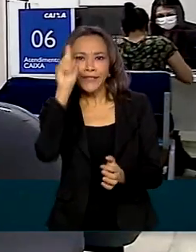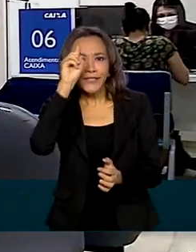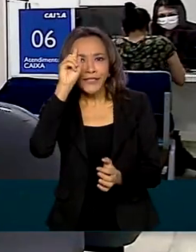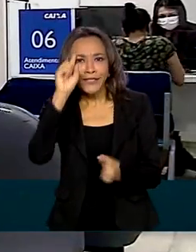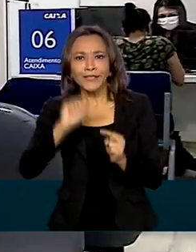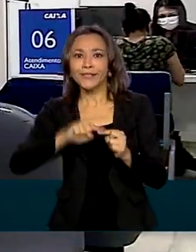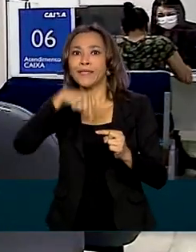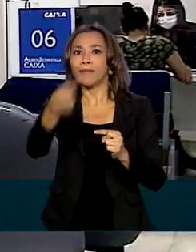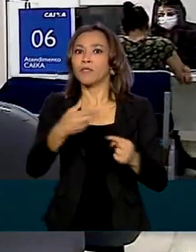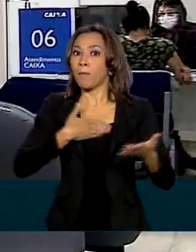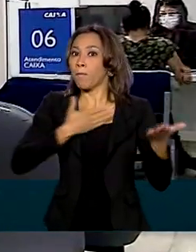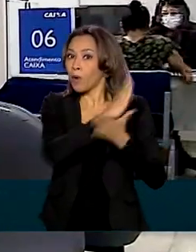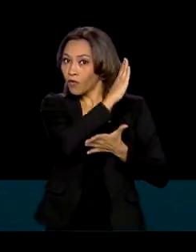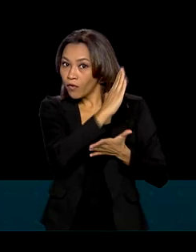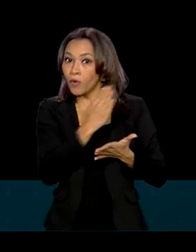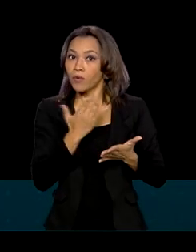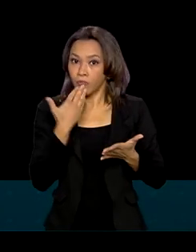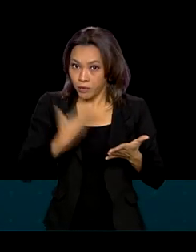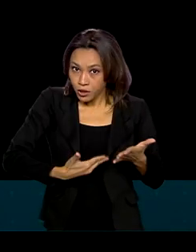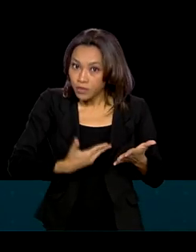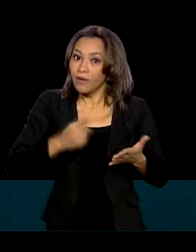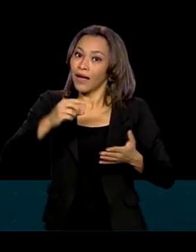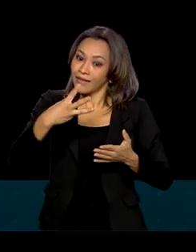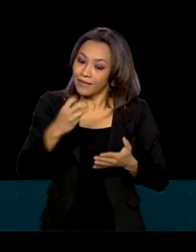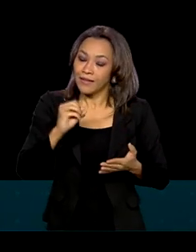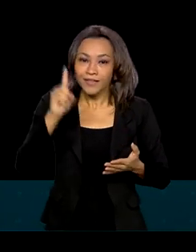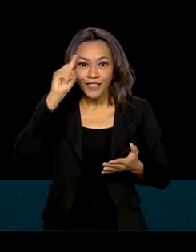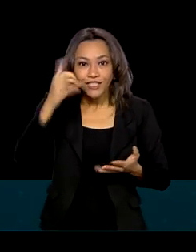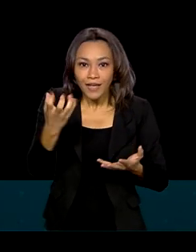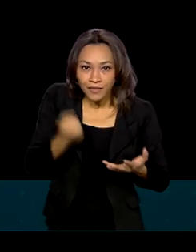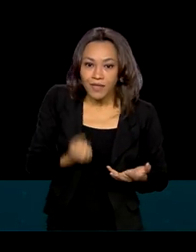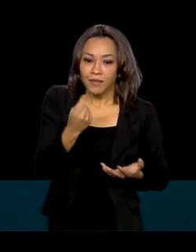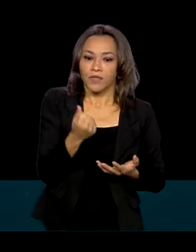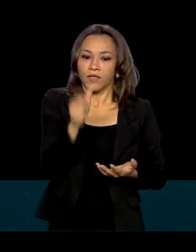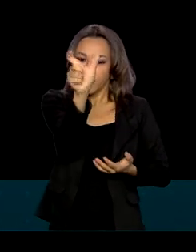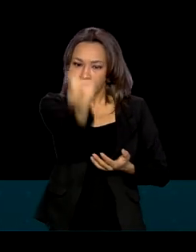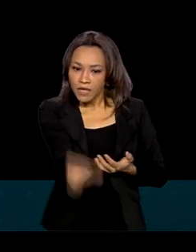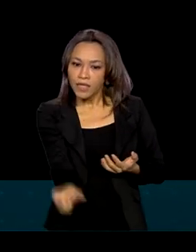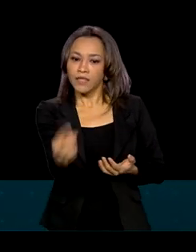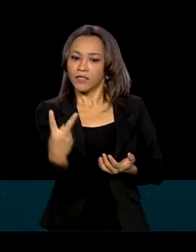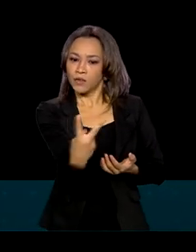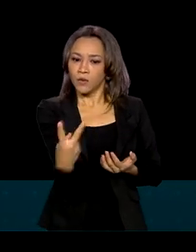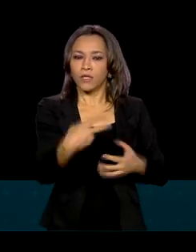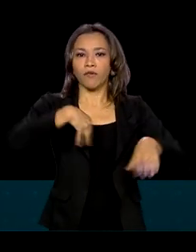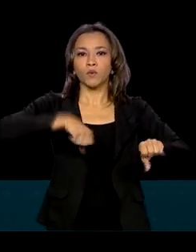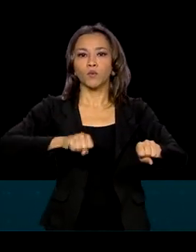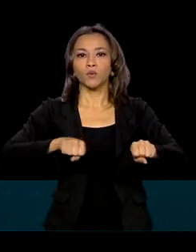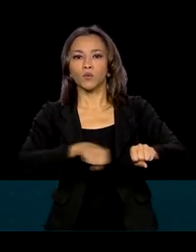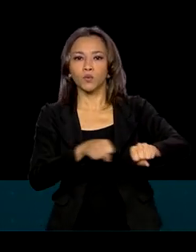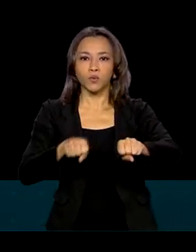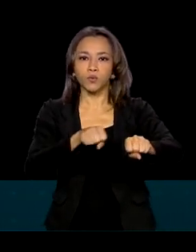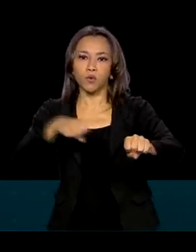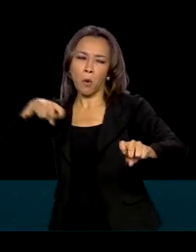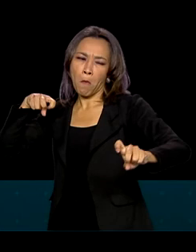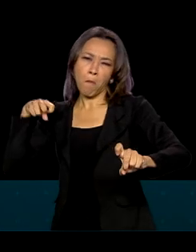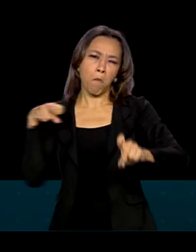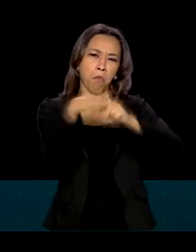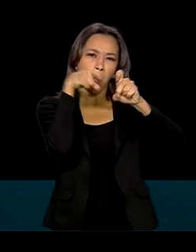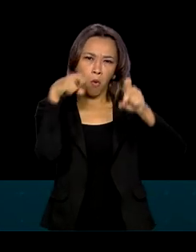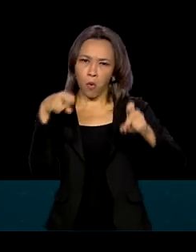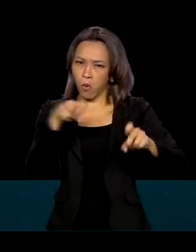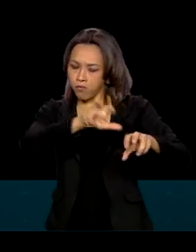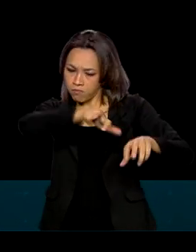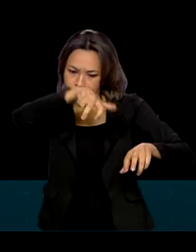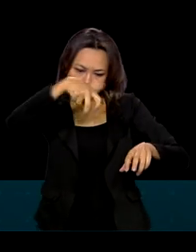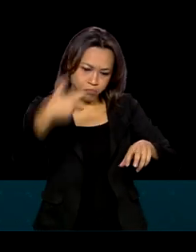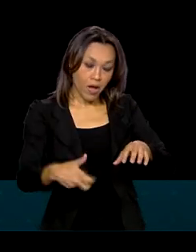após aprovação do pedido Hugo Carvalho EA mulher estavam numa moto quando bateram no carro que